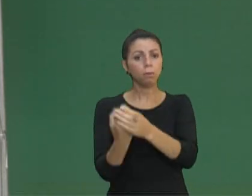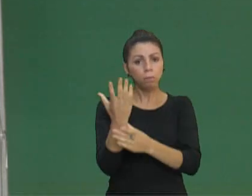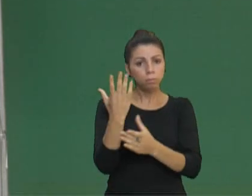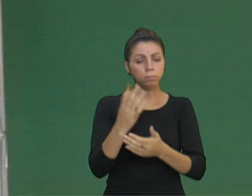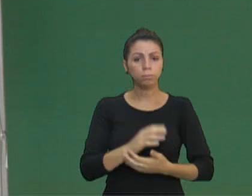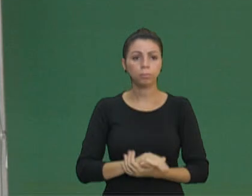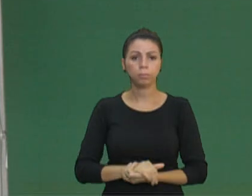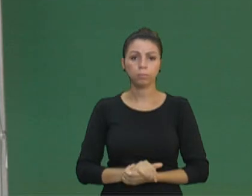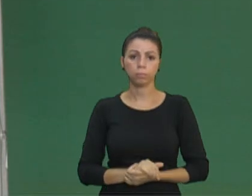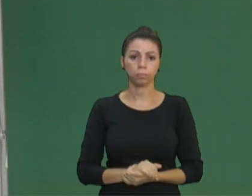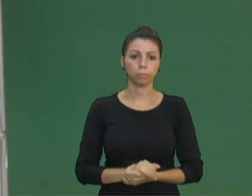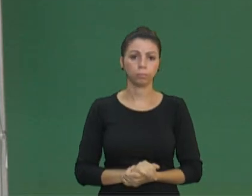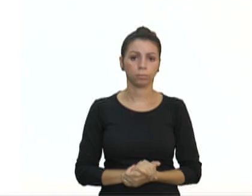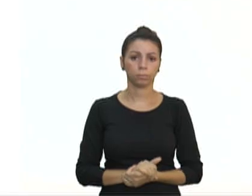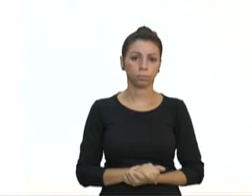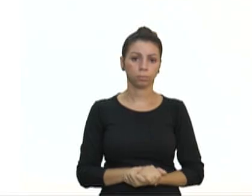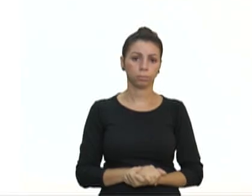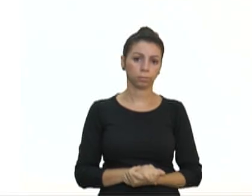originadas.